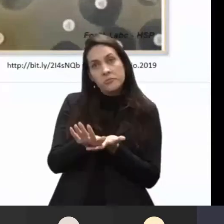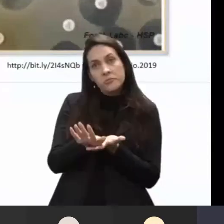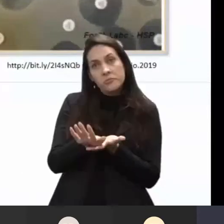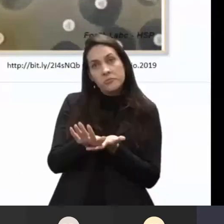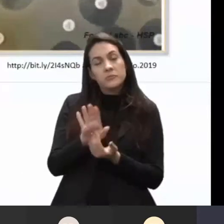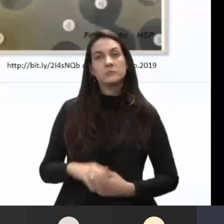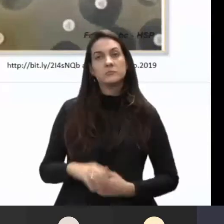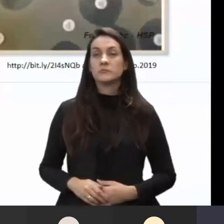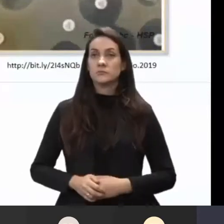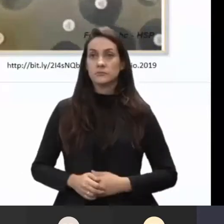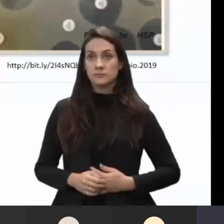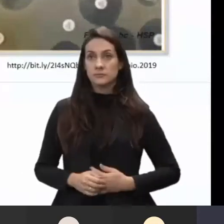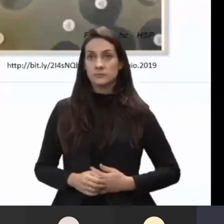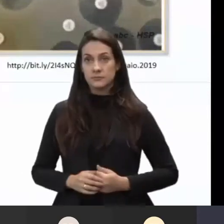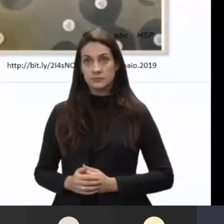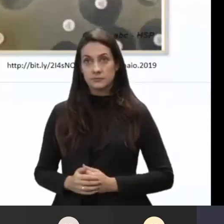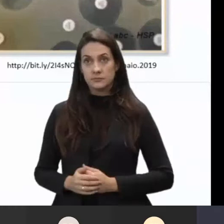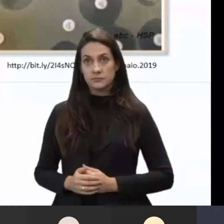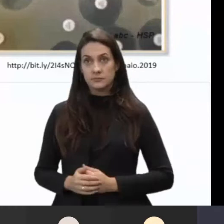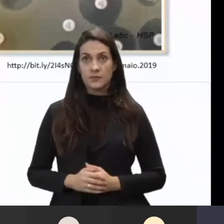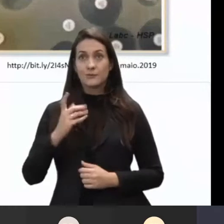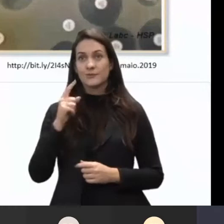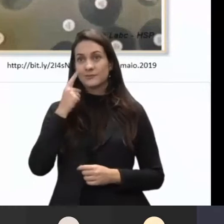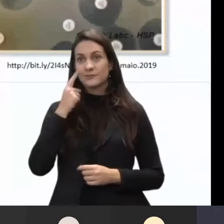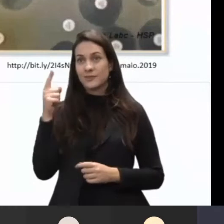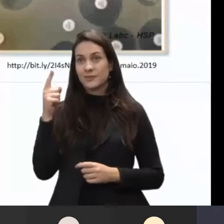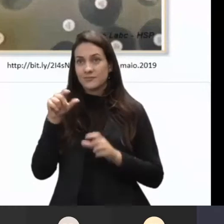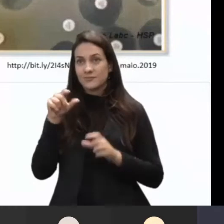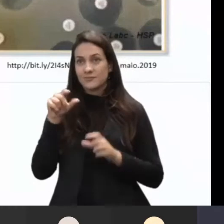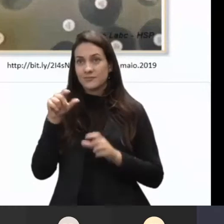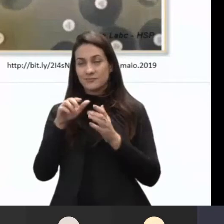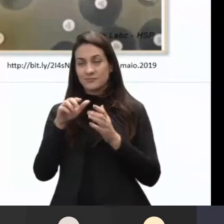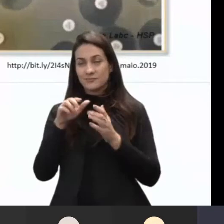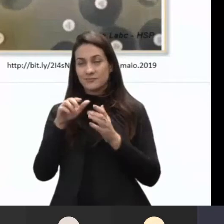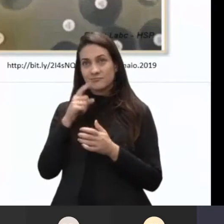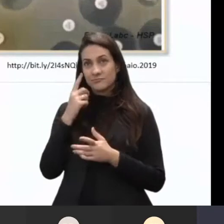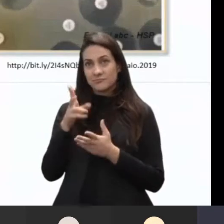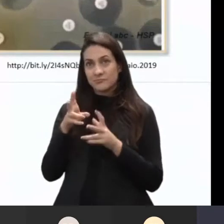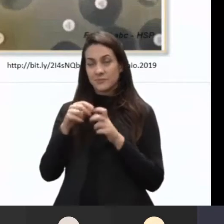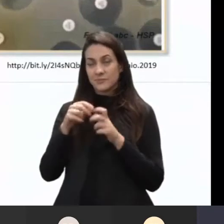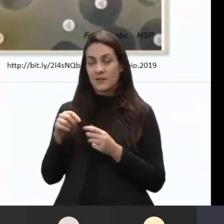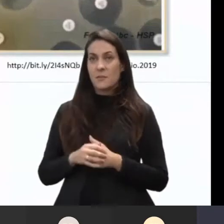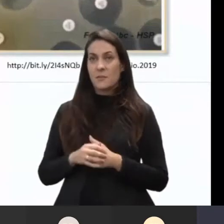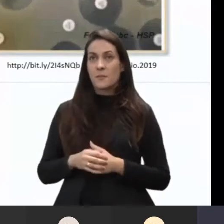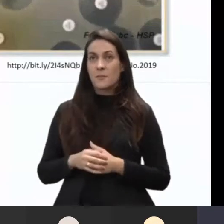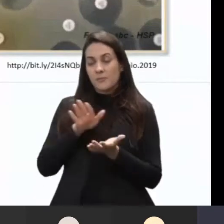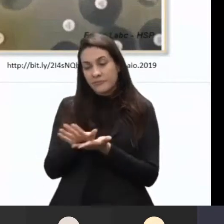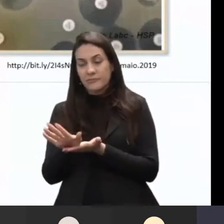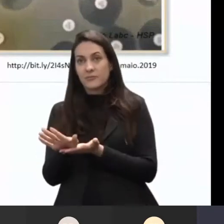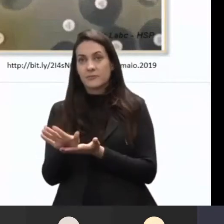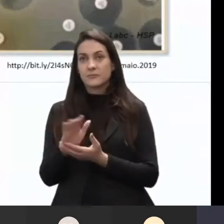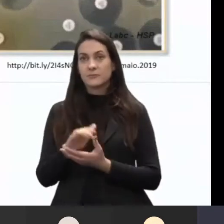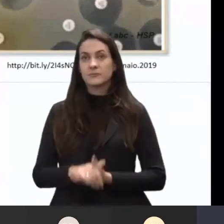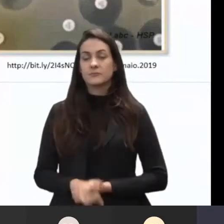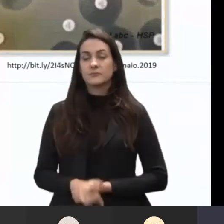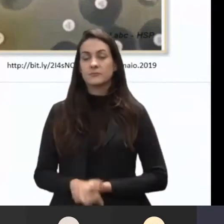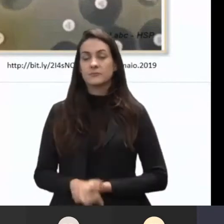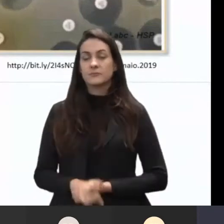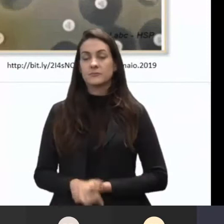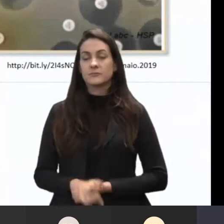disco pela placa. E aí o que acontece? Olha, onde o disco deslizou, ele fez ali o alinho